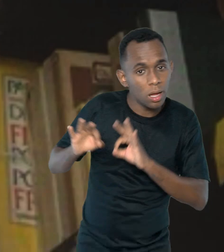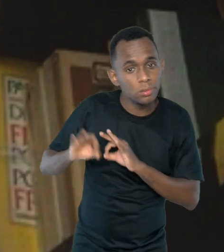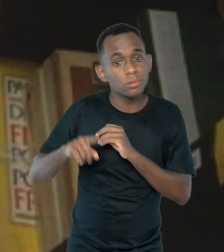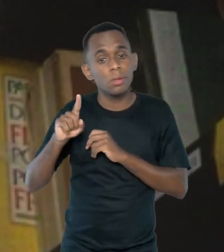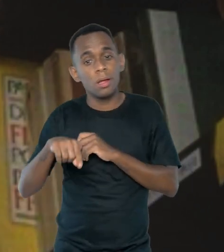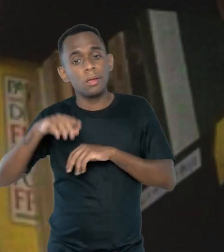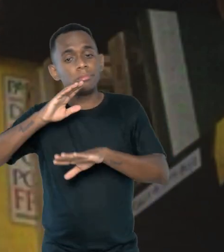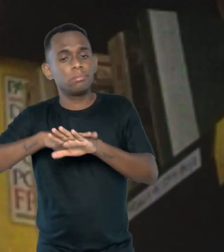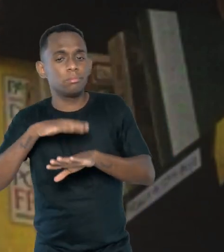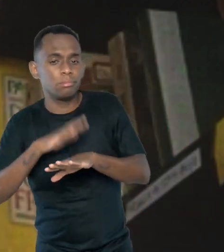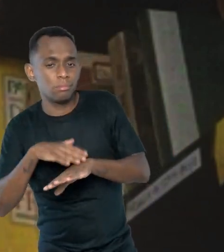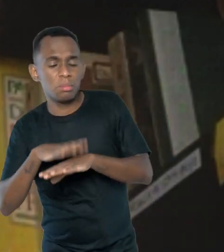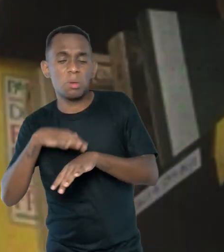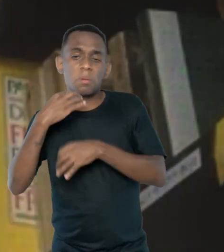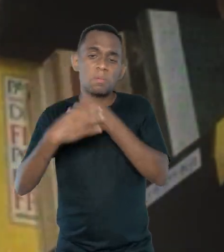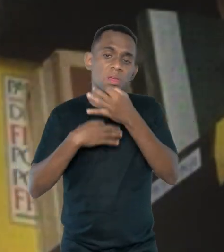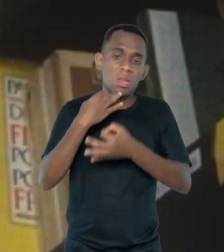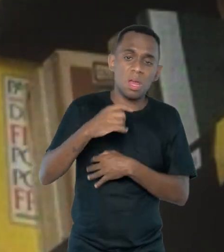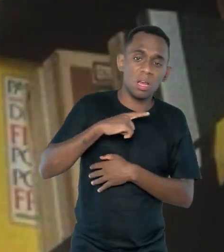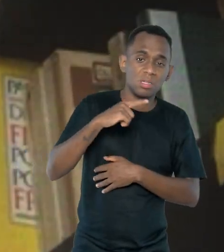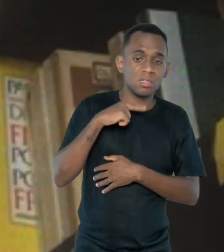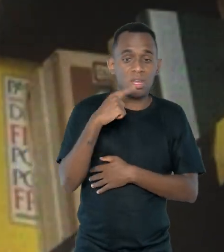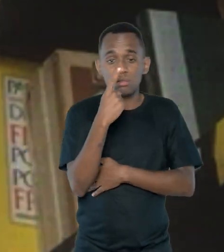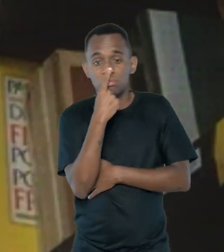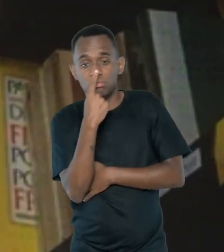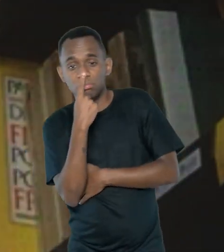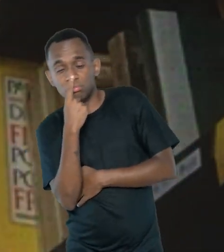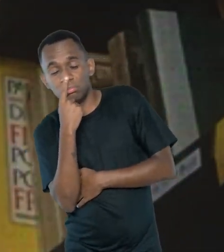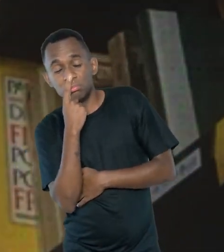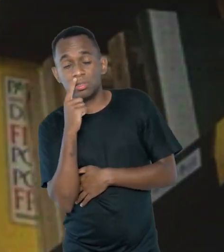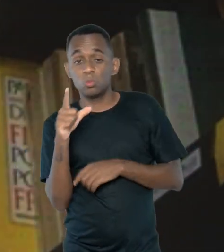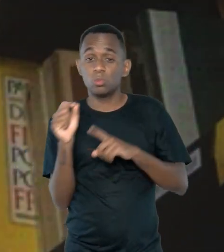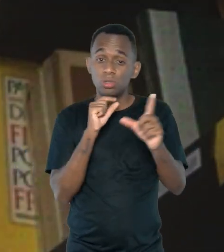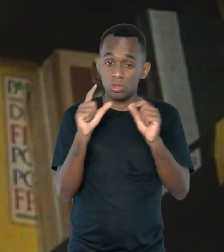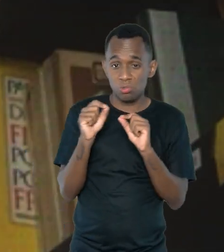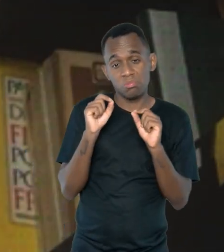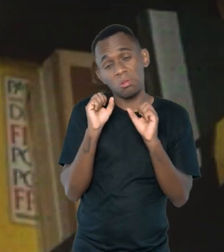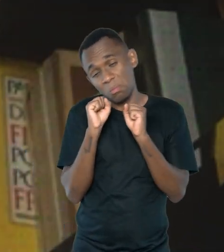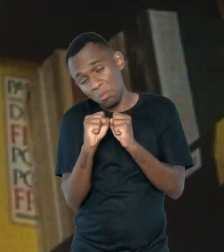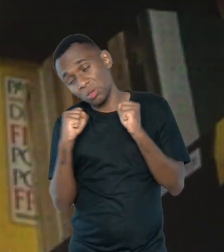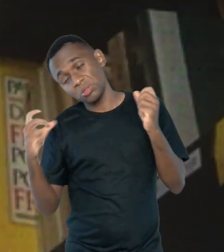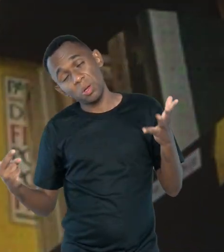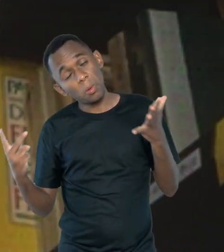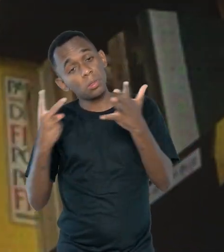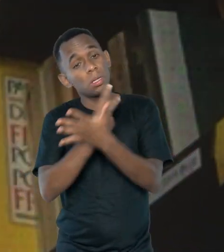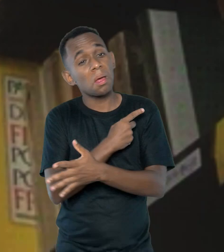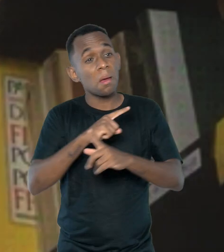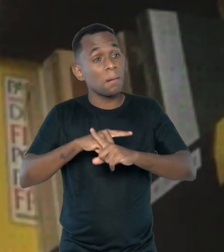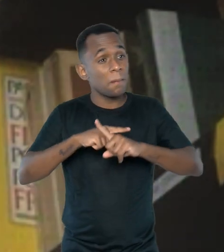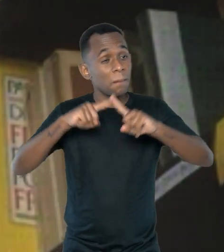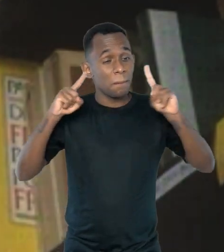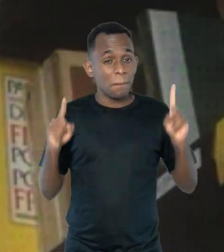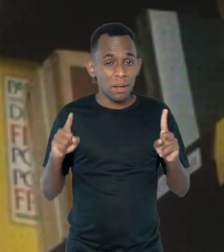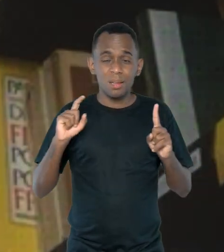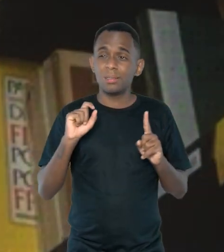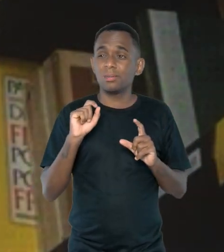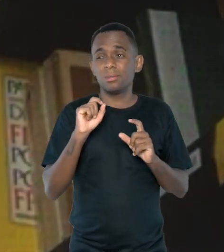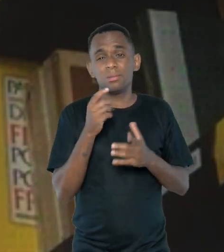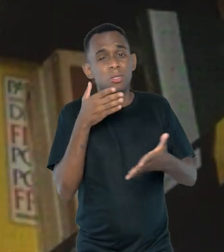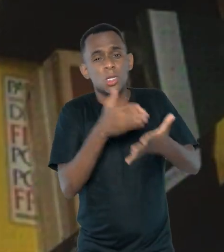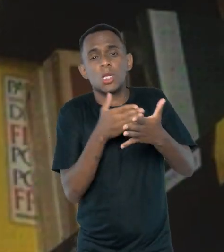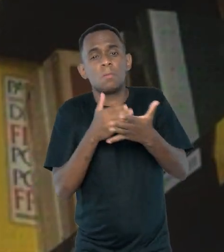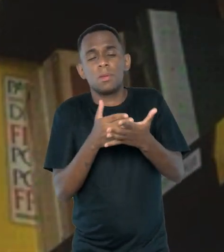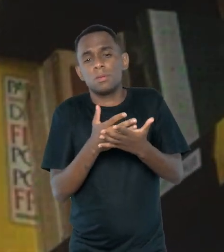muito subjetiva, que tem as afinidades eletivas. Pode haver isso. Mas eu acho que isso não